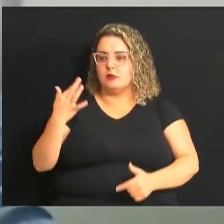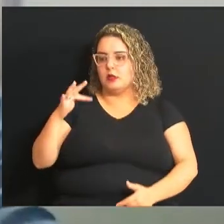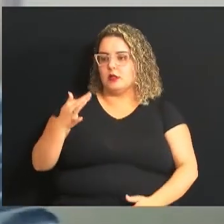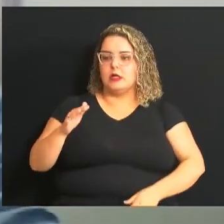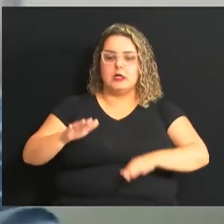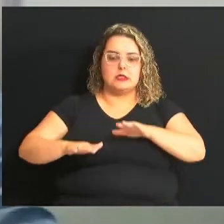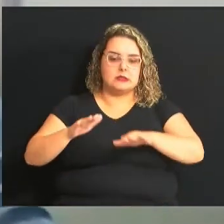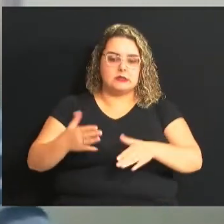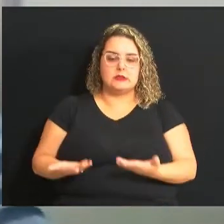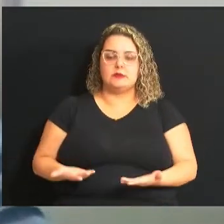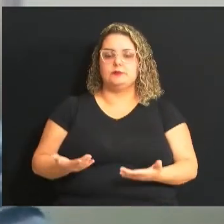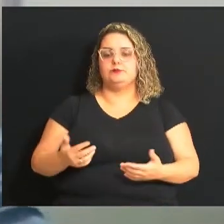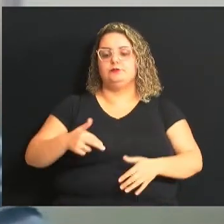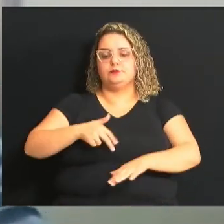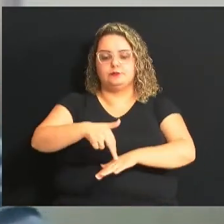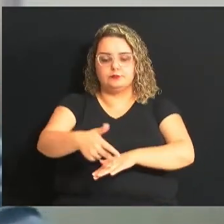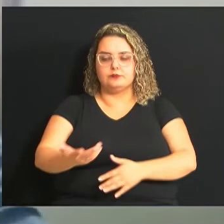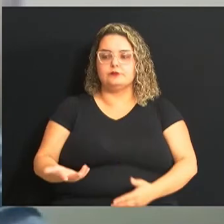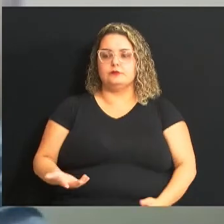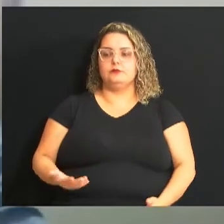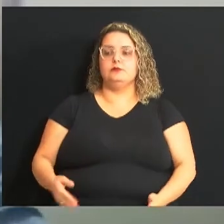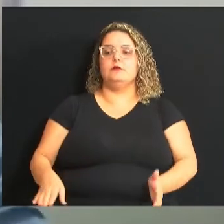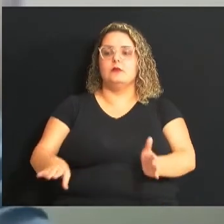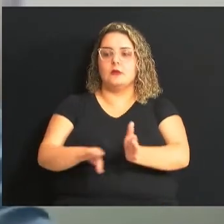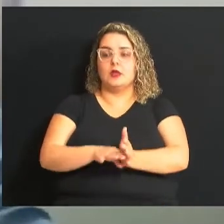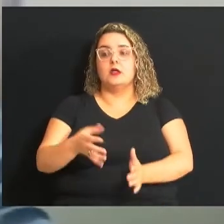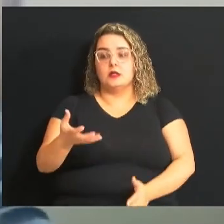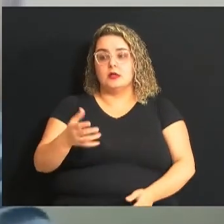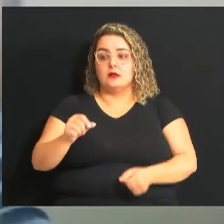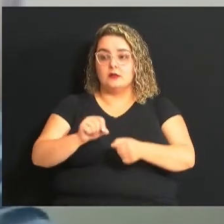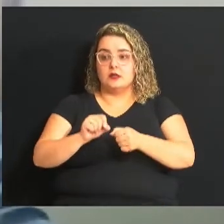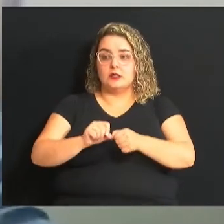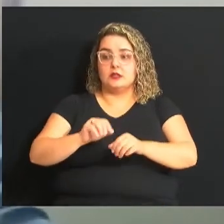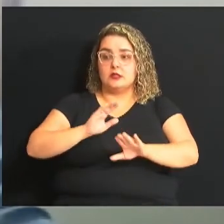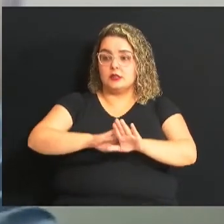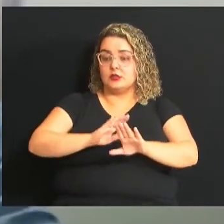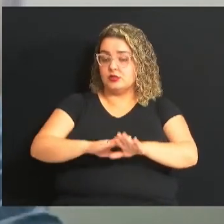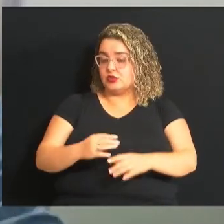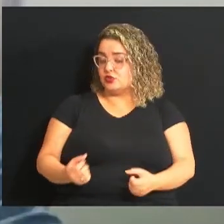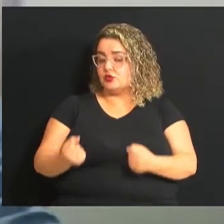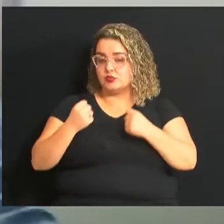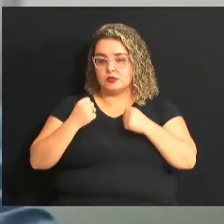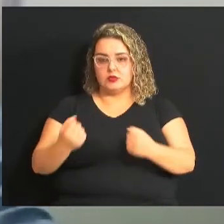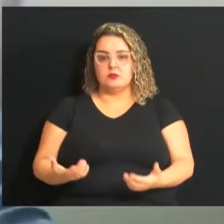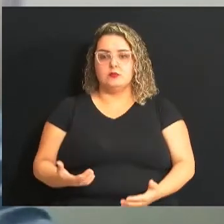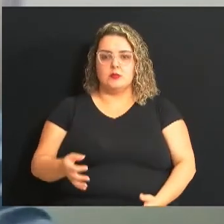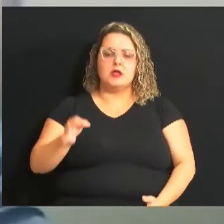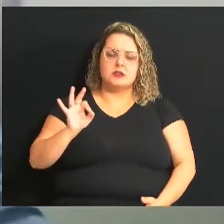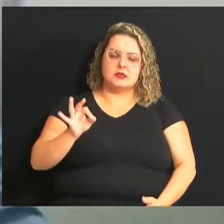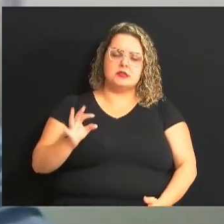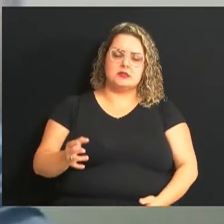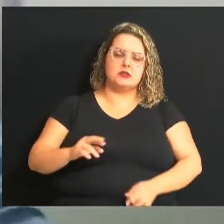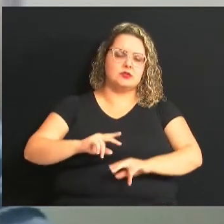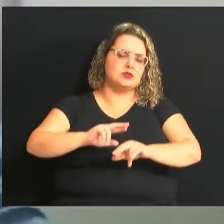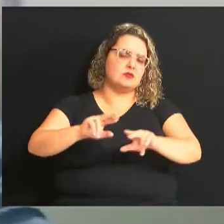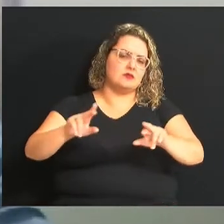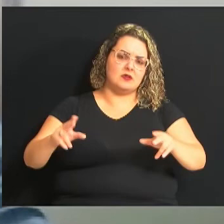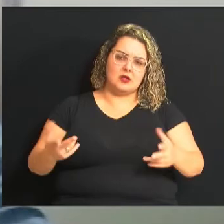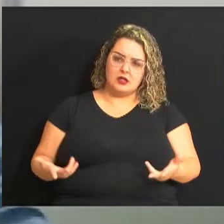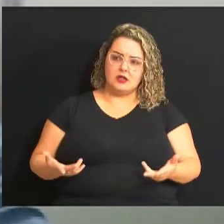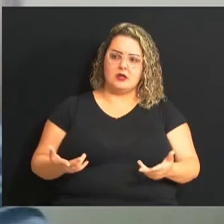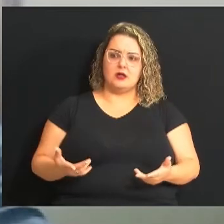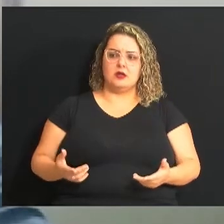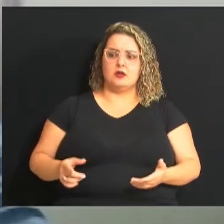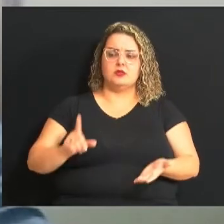andar, caminhar, chegar até onde ele pretende fazer atividade física. Mas, sem dúvida nenhuma, a gente tem diversos e muitos artigos, né,